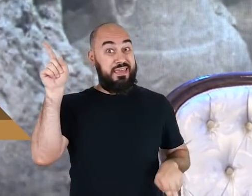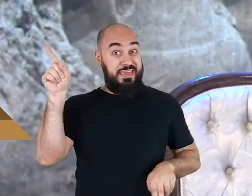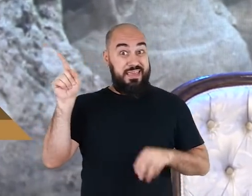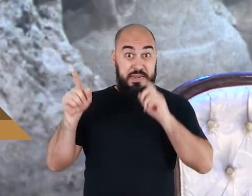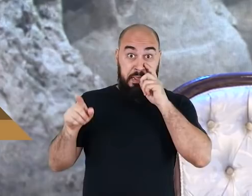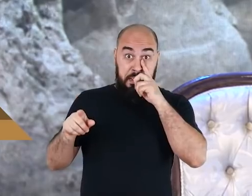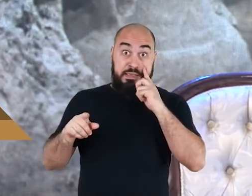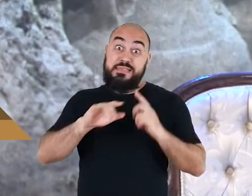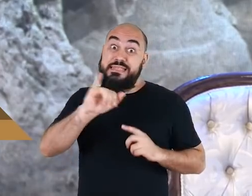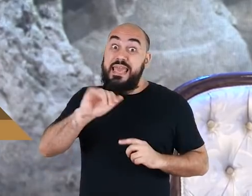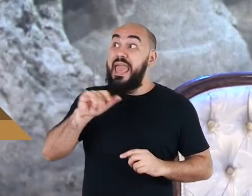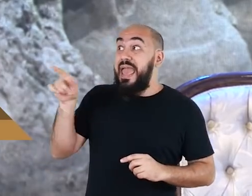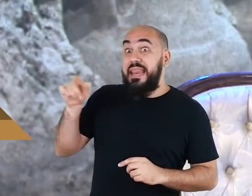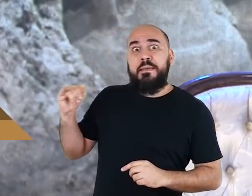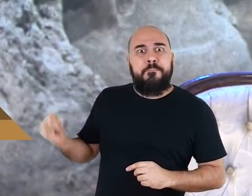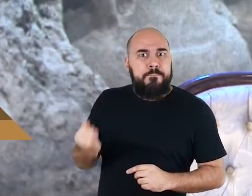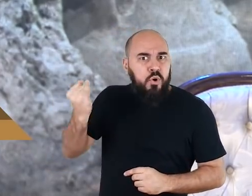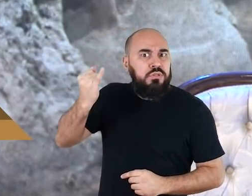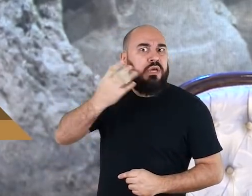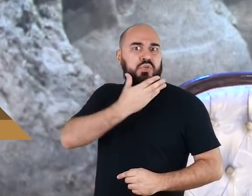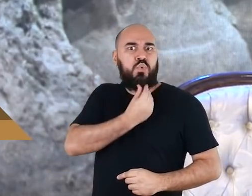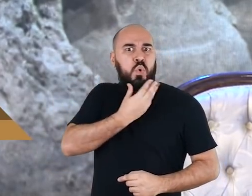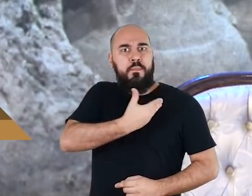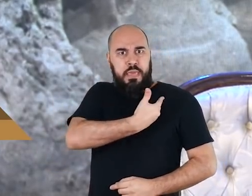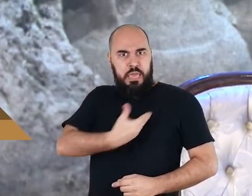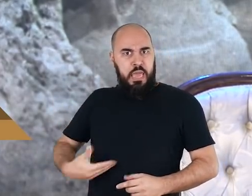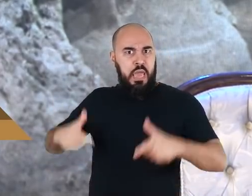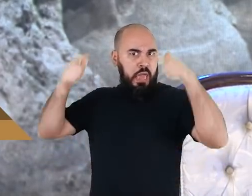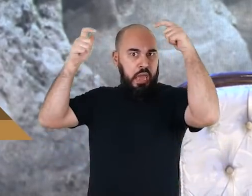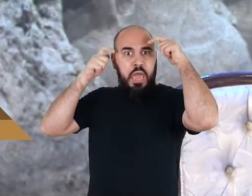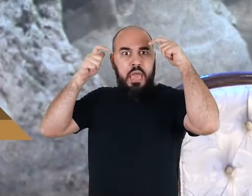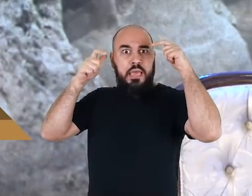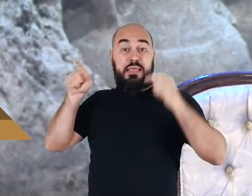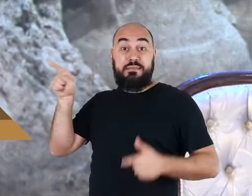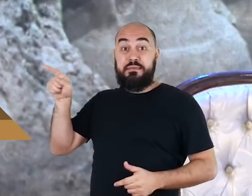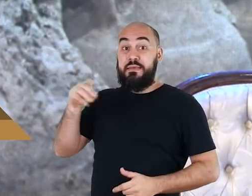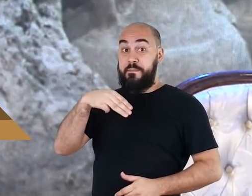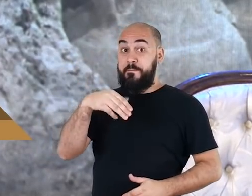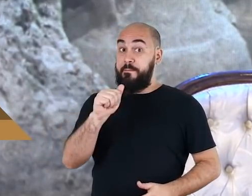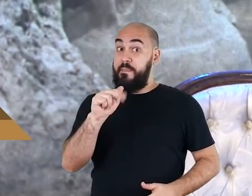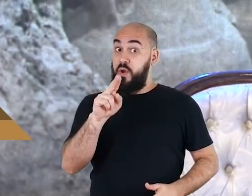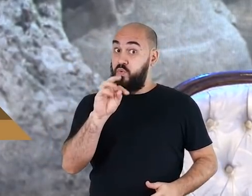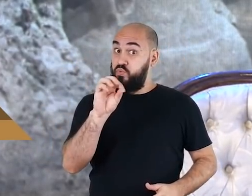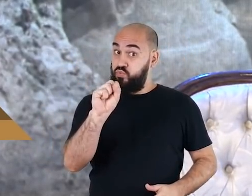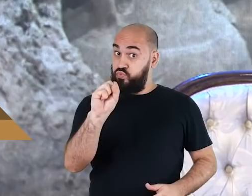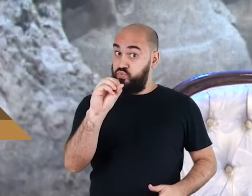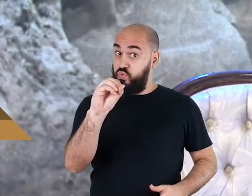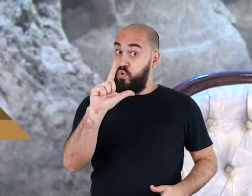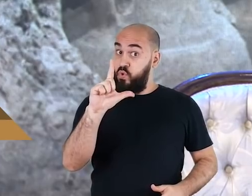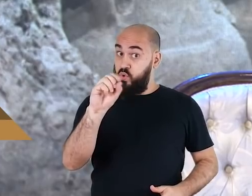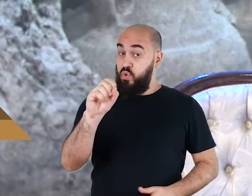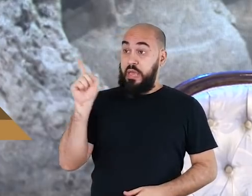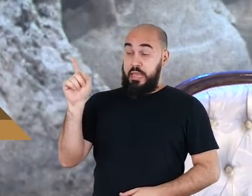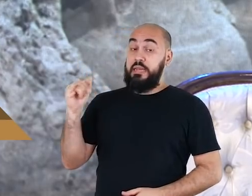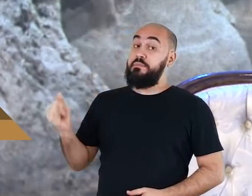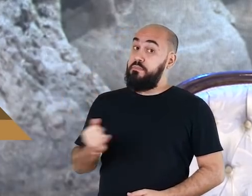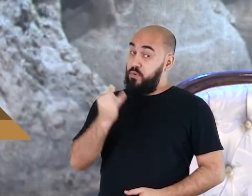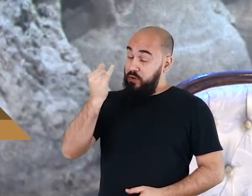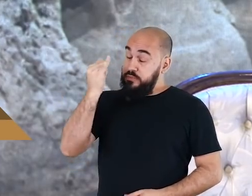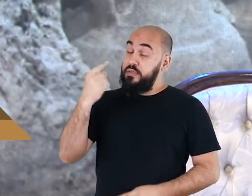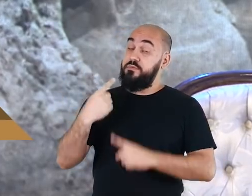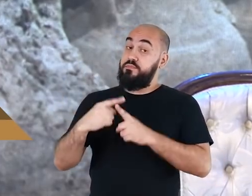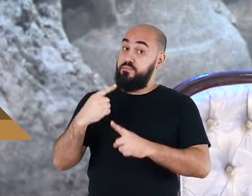pela construção de grandes monumentos para si, Mausoleo, com certeza, tanto ele como a sua esposa, que foram homenageadas com a